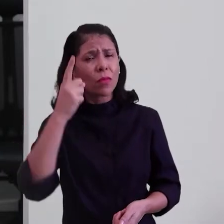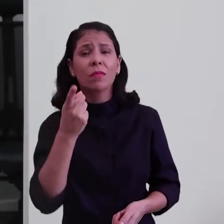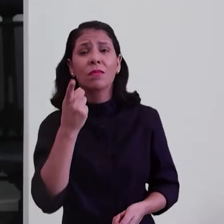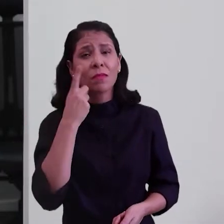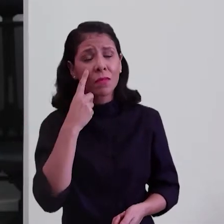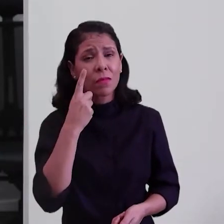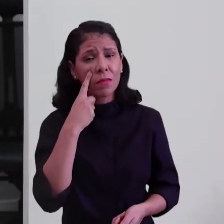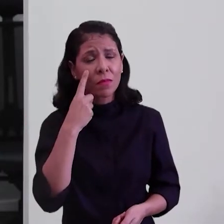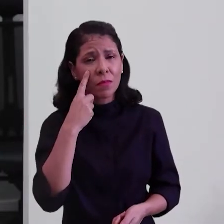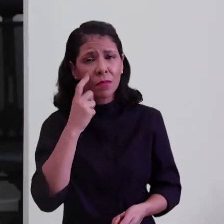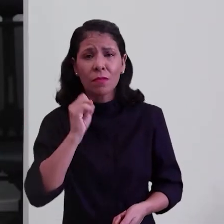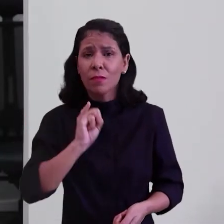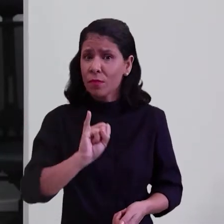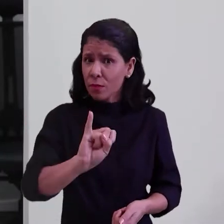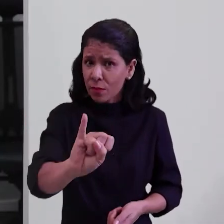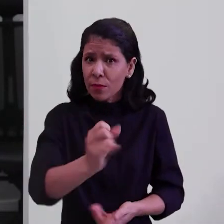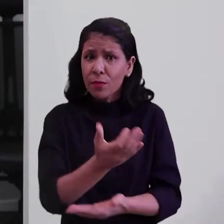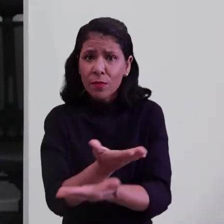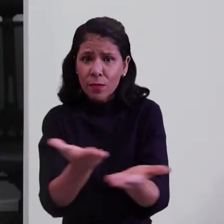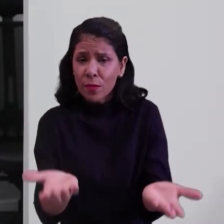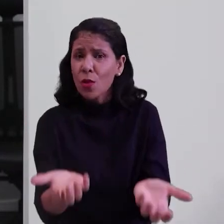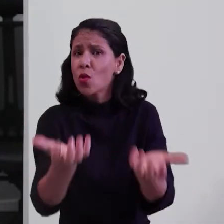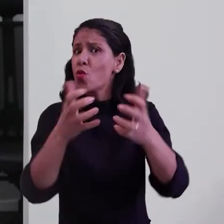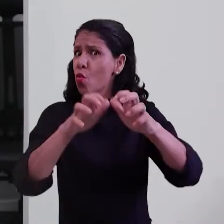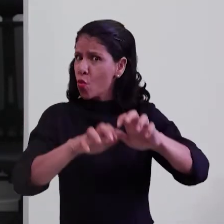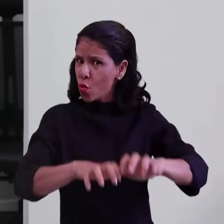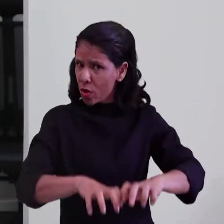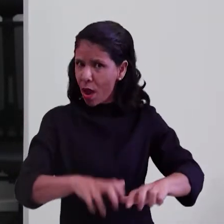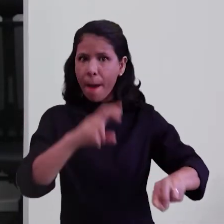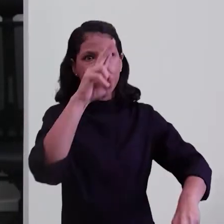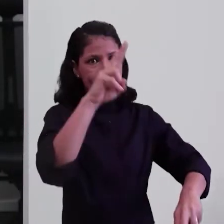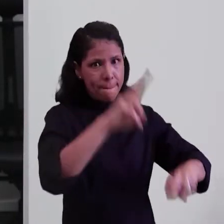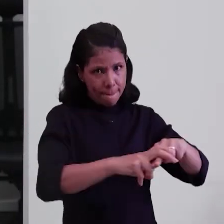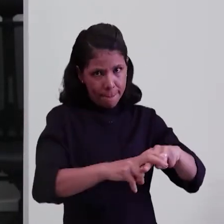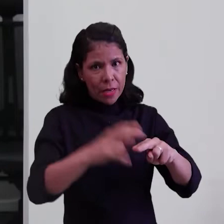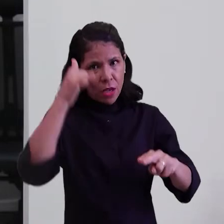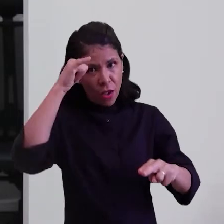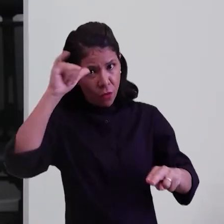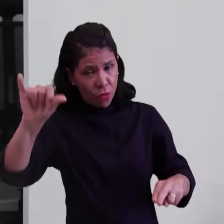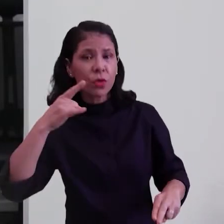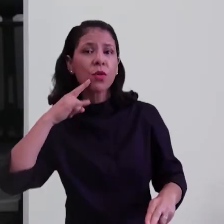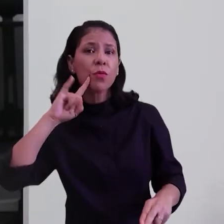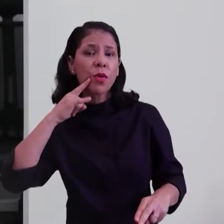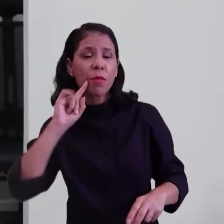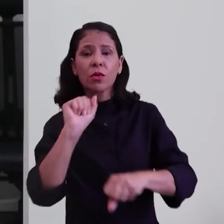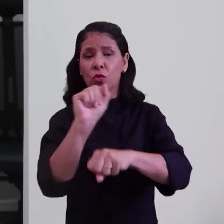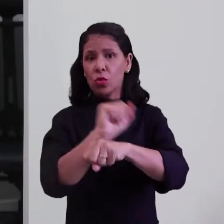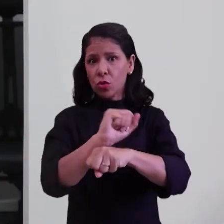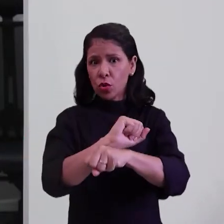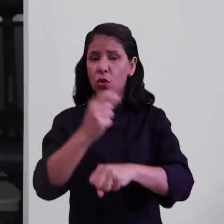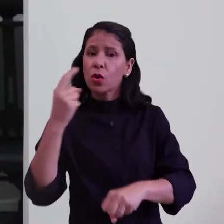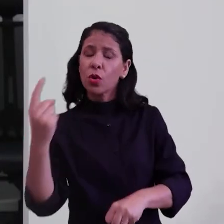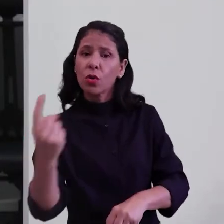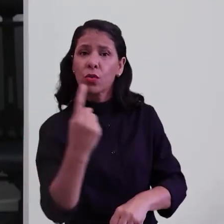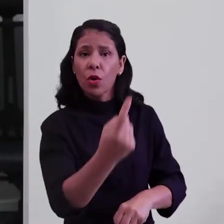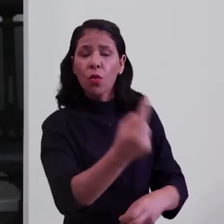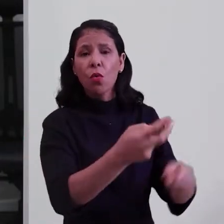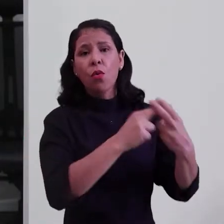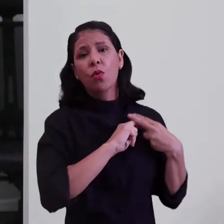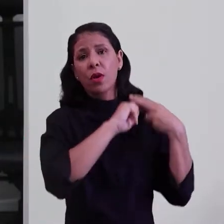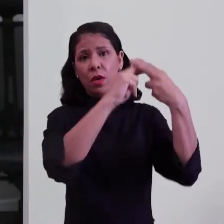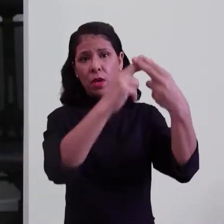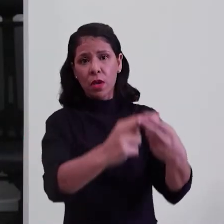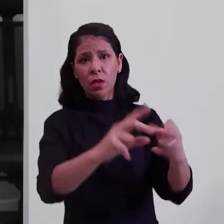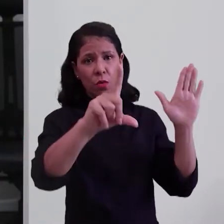todos os dias nós vemos essa situação. Se os senhores não querem ter esse tipo de incômodo, os senhores não podem ingerir bebida alcoólica e